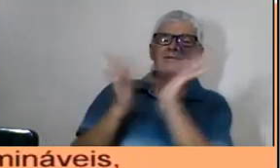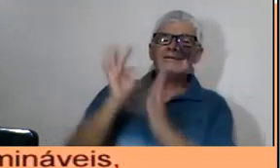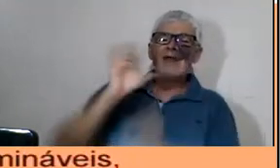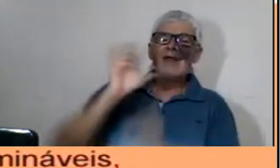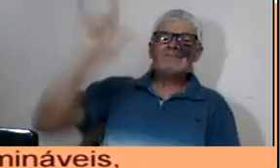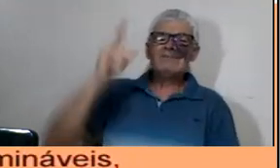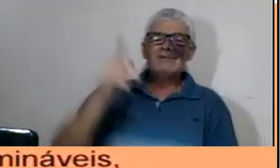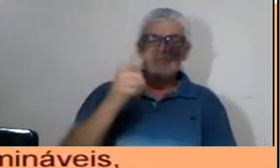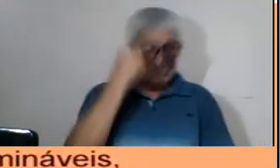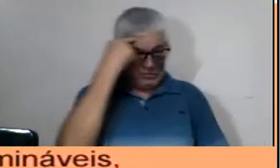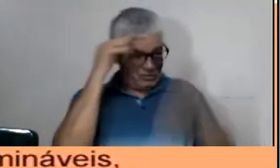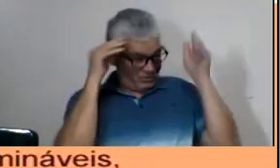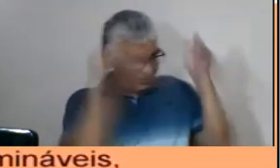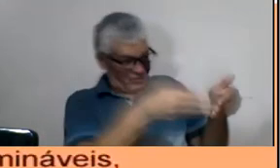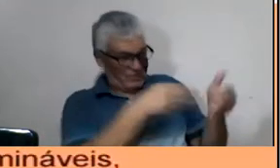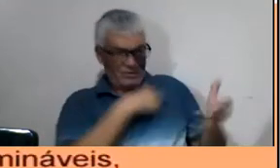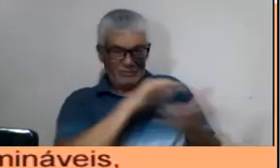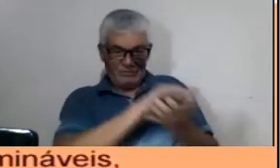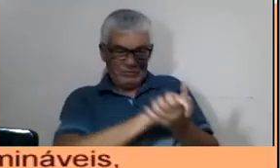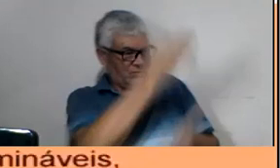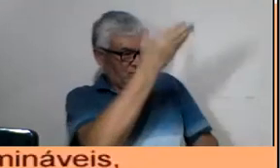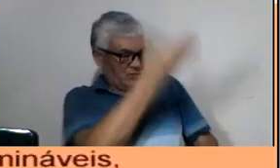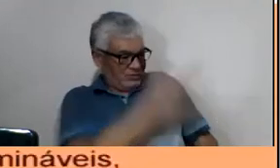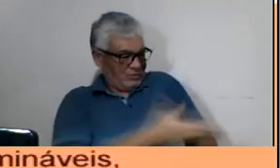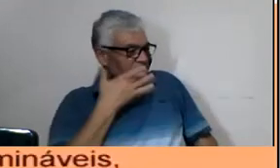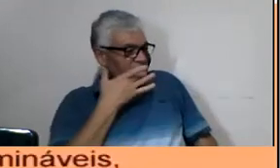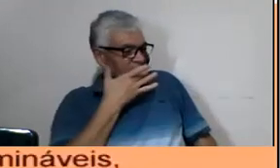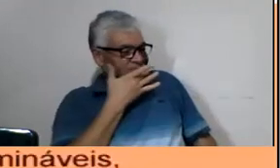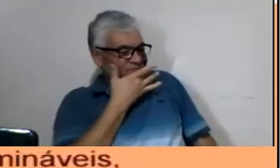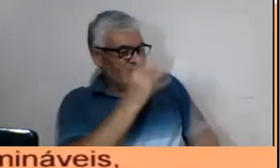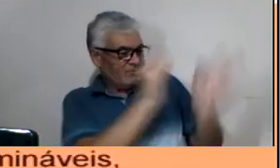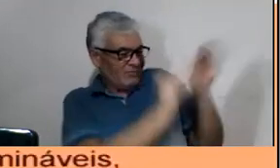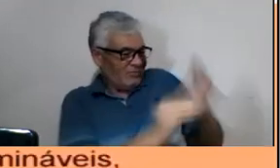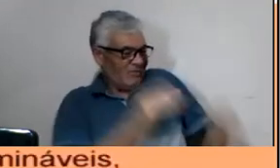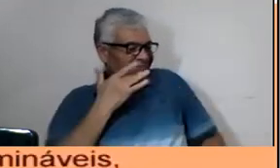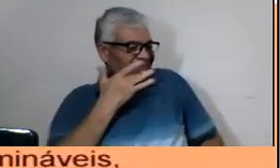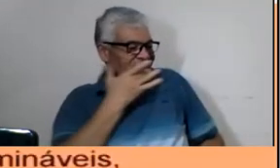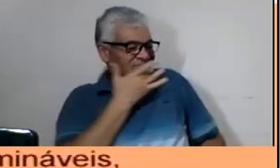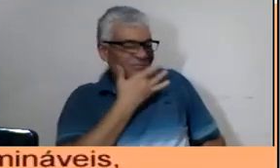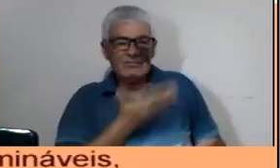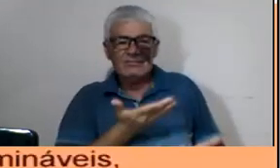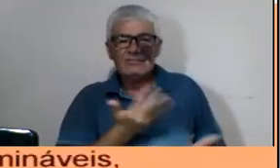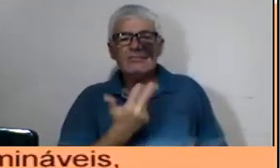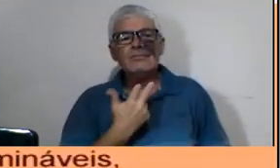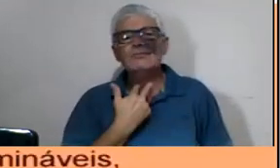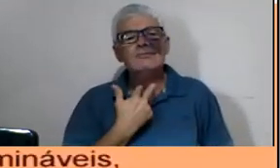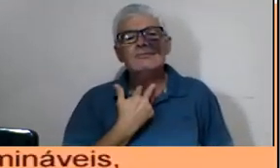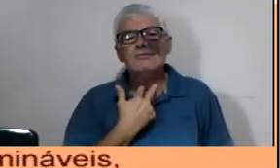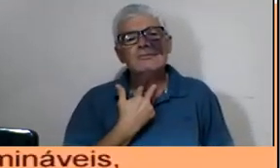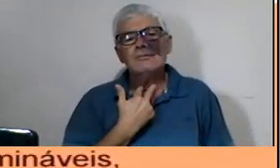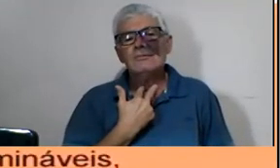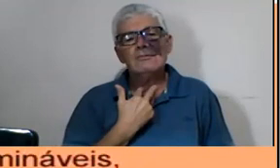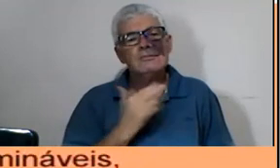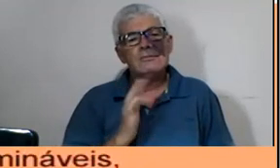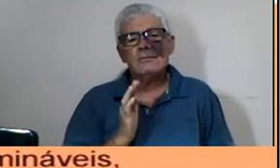ouro, peito de prata, coisa e tal. Então, né, essa época já é o peito de prata, porque o